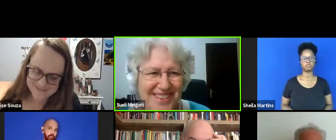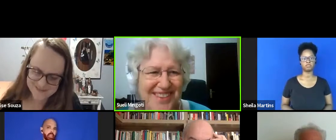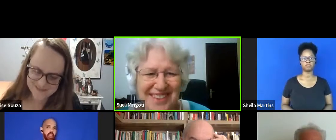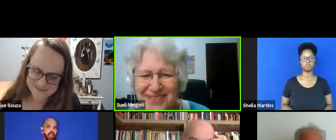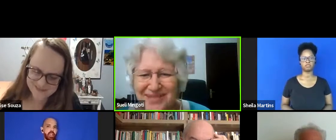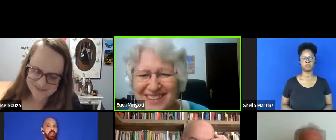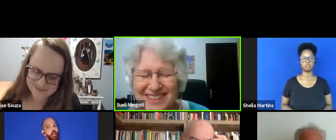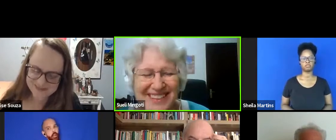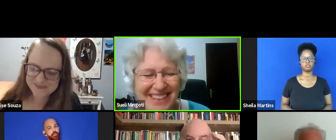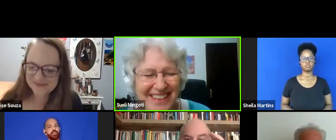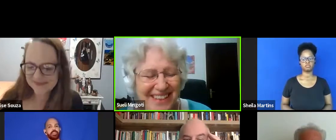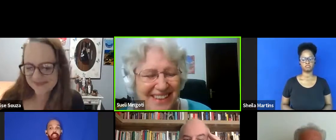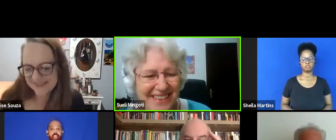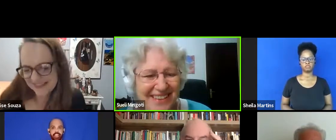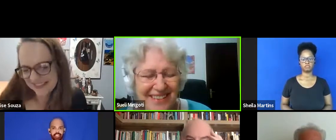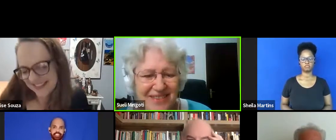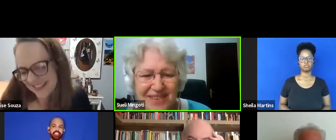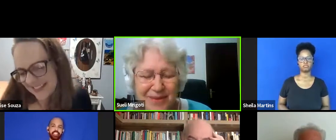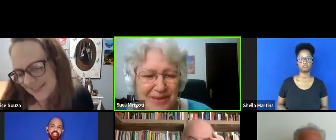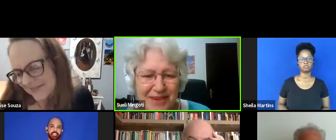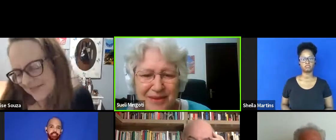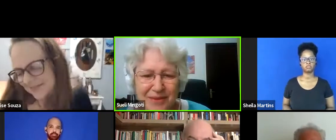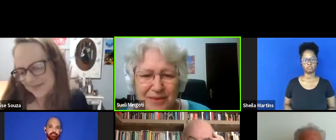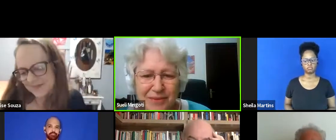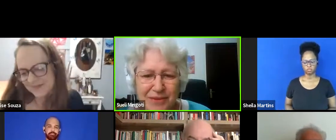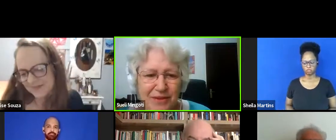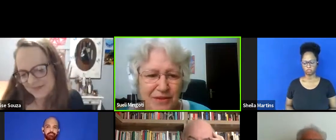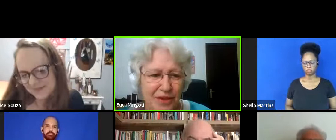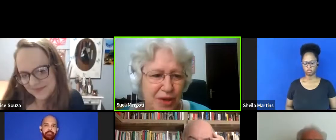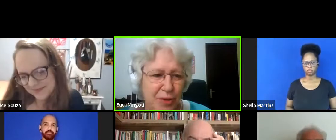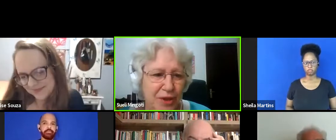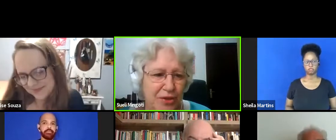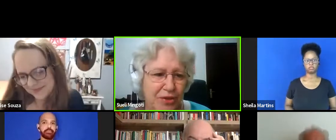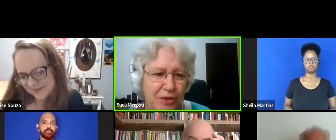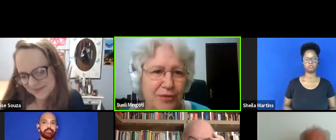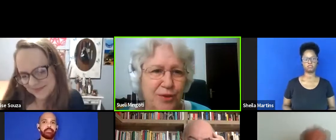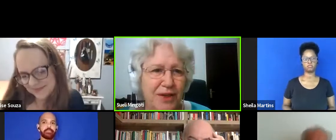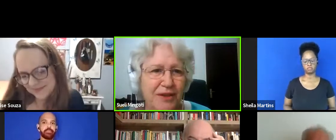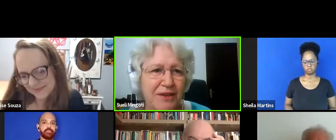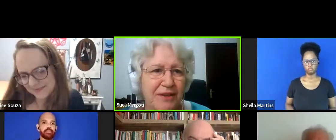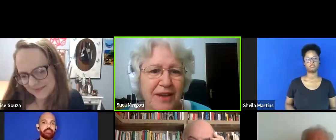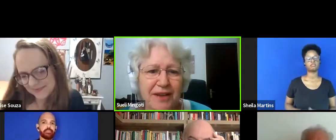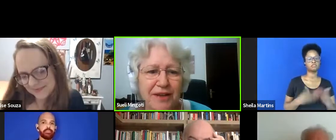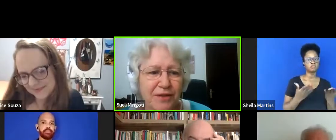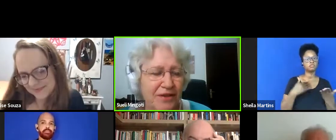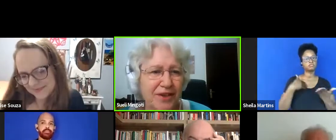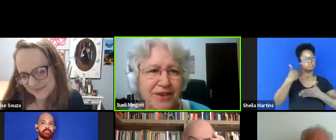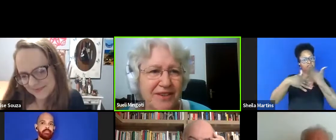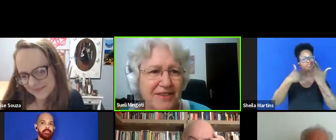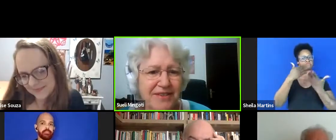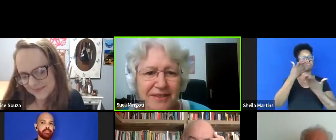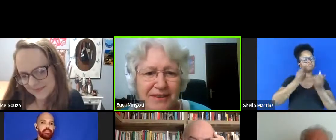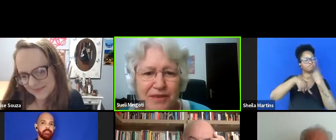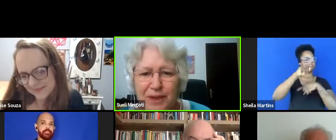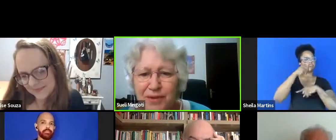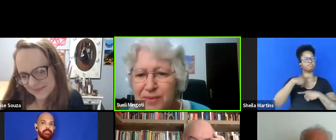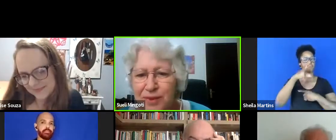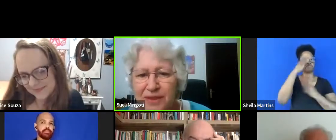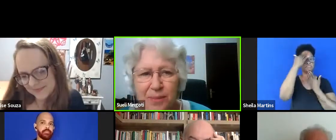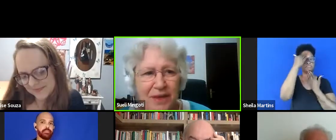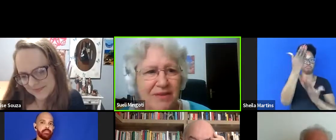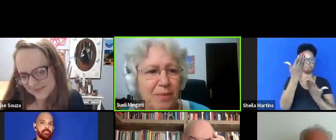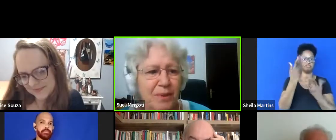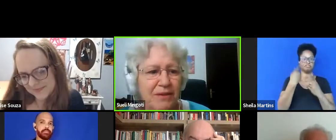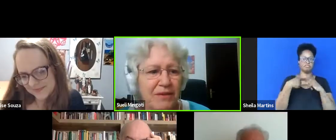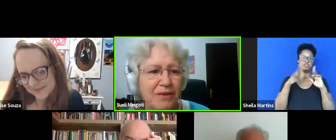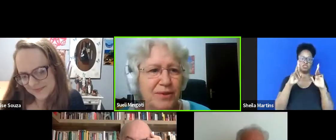estou nessa equipe, né? E então sempre assim com o desejo realmente de evoluir. E eu só tenho a agradecer e espero assim